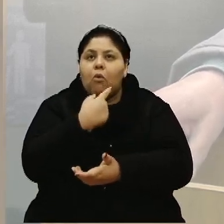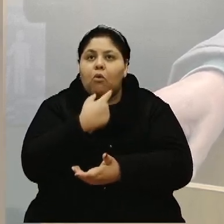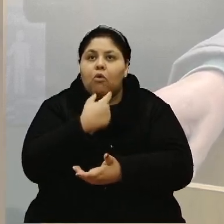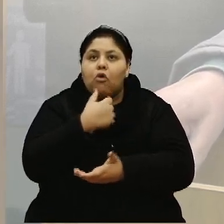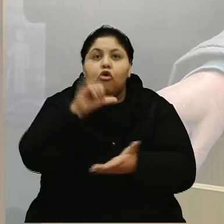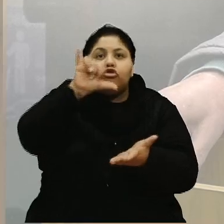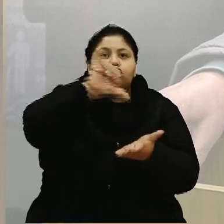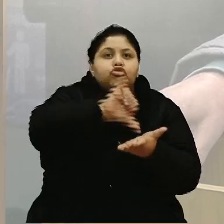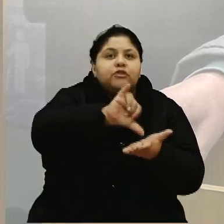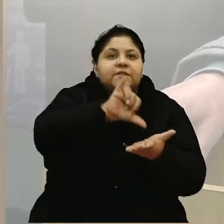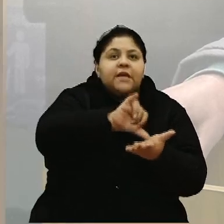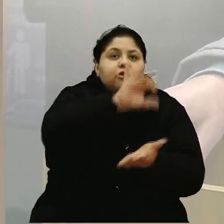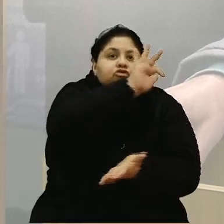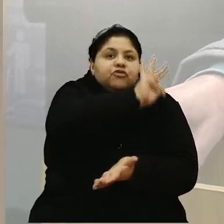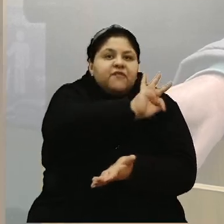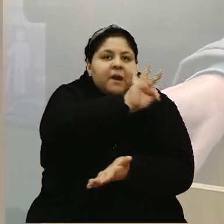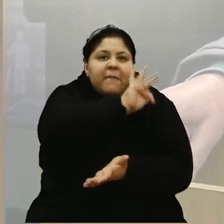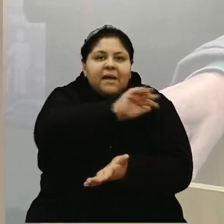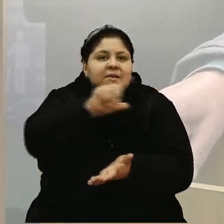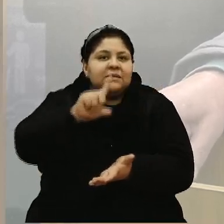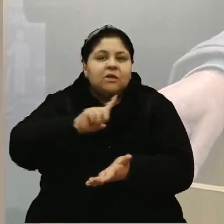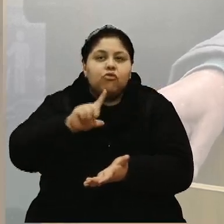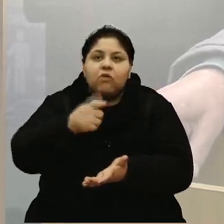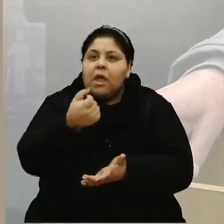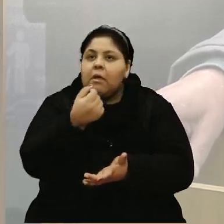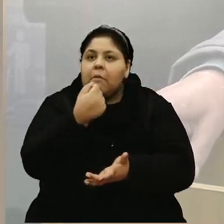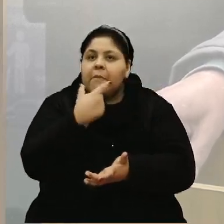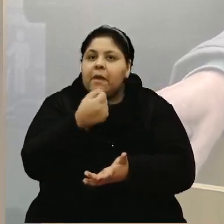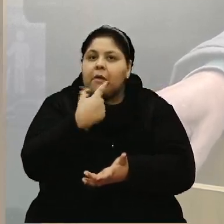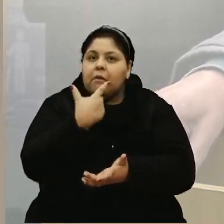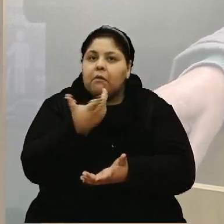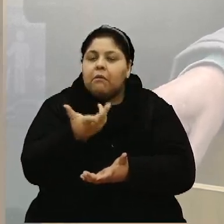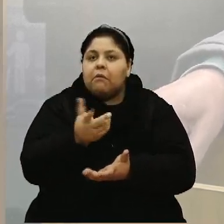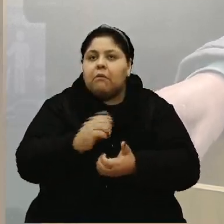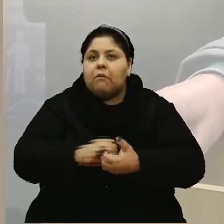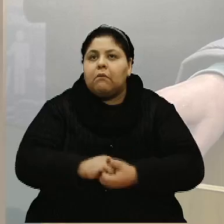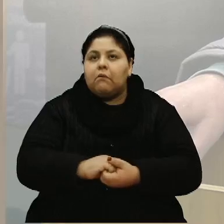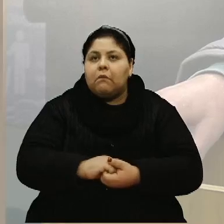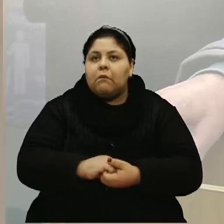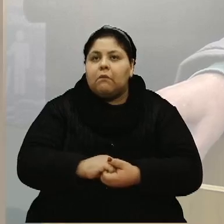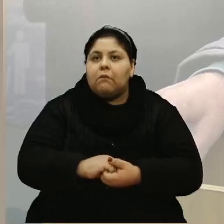para aquelas crianças que estão ali na creche. Que foi dito mais que uma vez, tem 70, 80